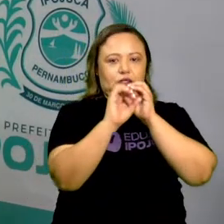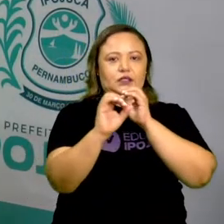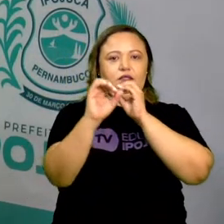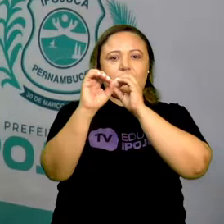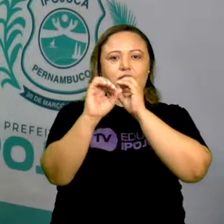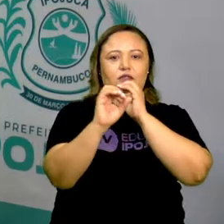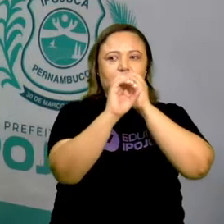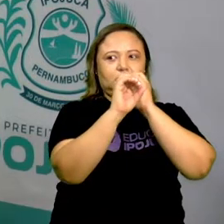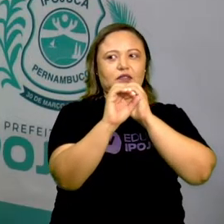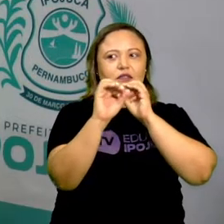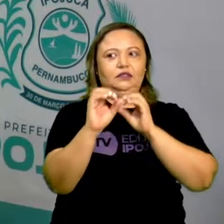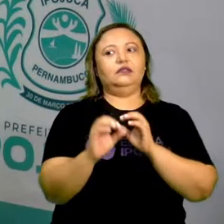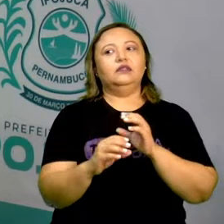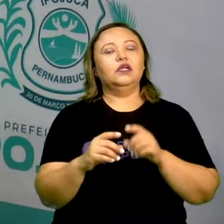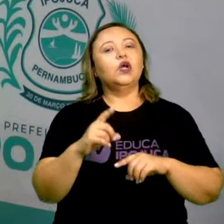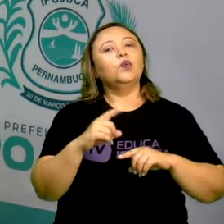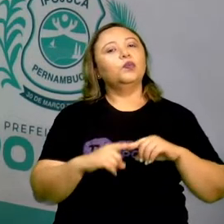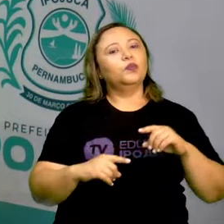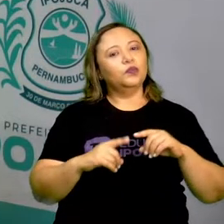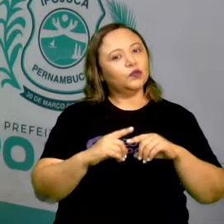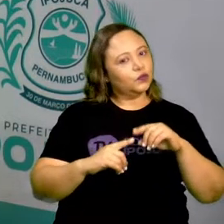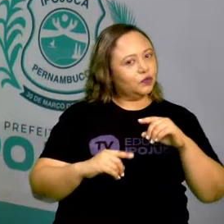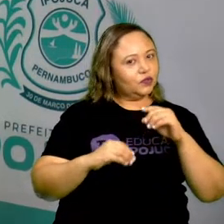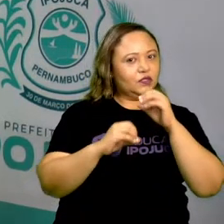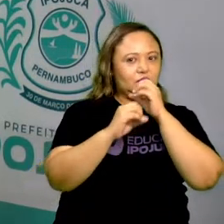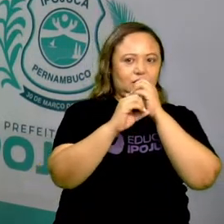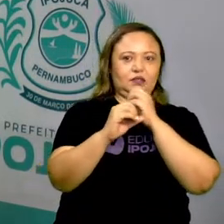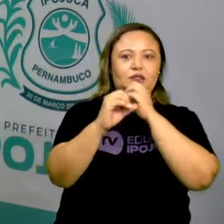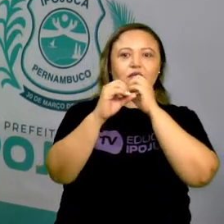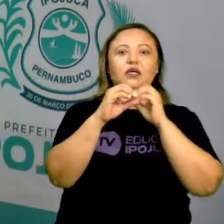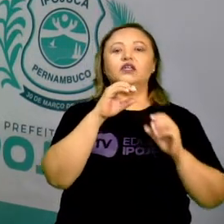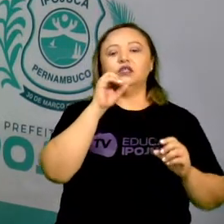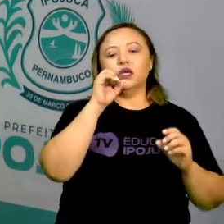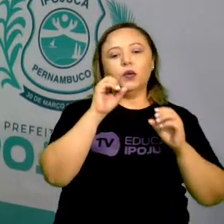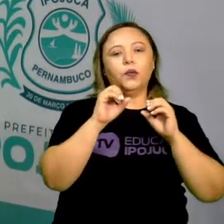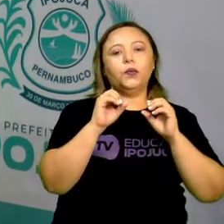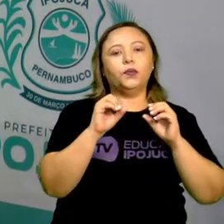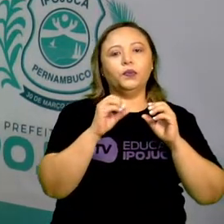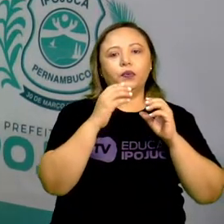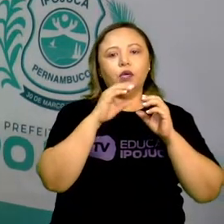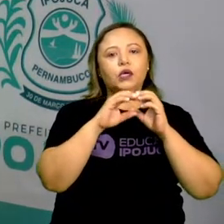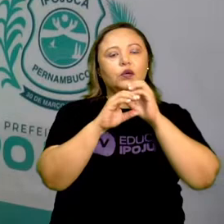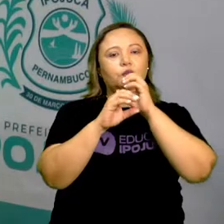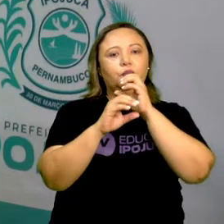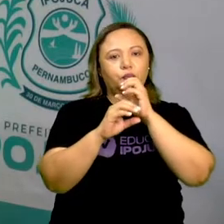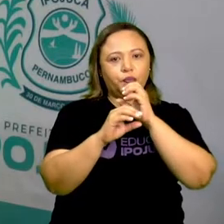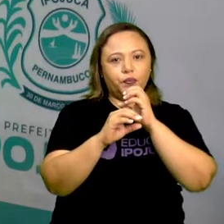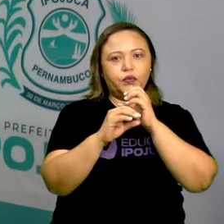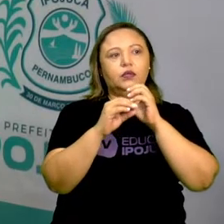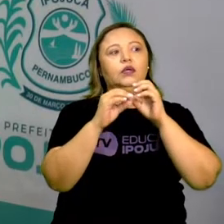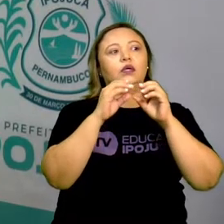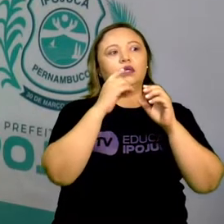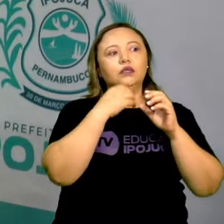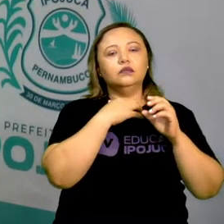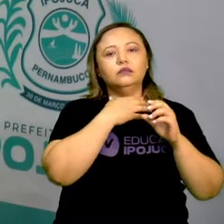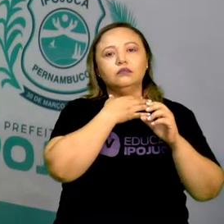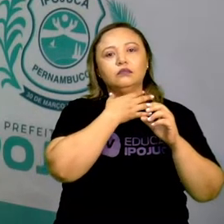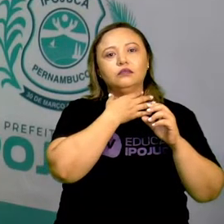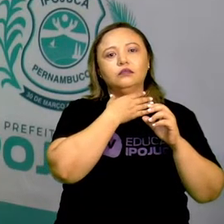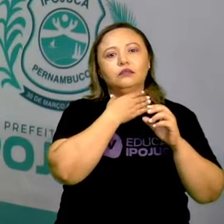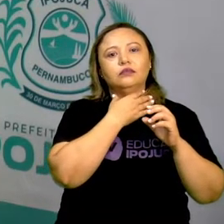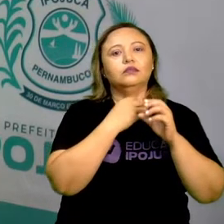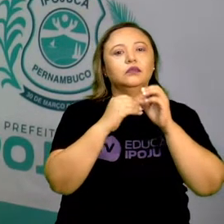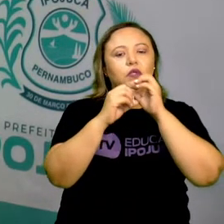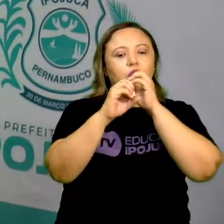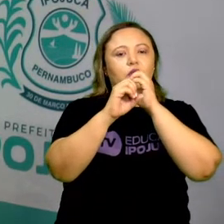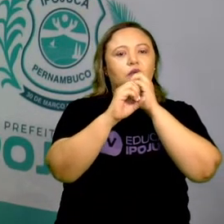sopro. São instrumentos onde o som é produzido pelo sopro de um instrumentista. A pessoa tem que estar bem, né,